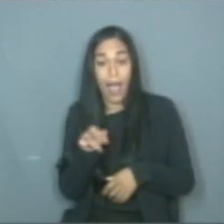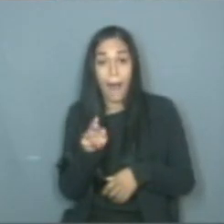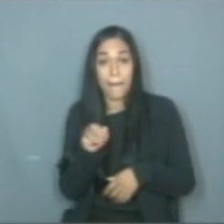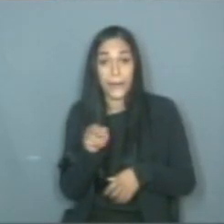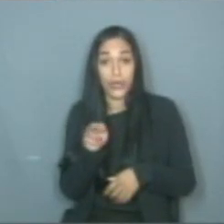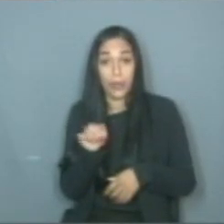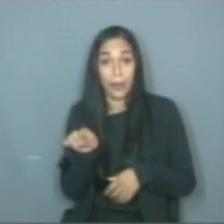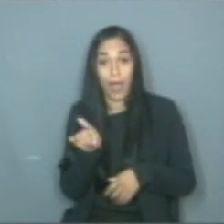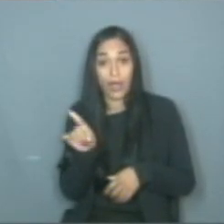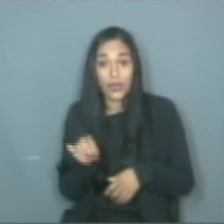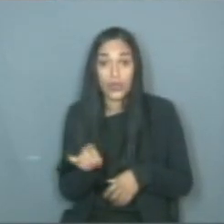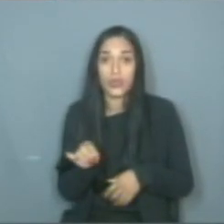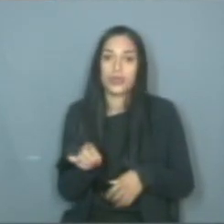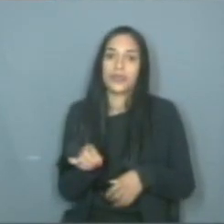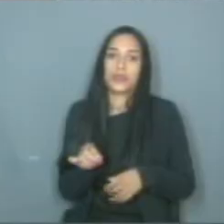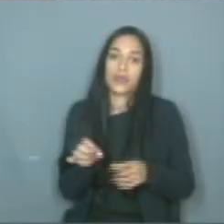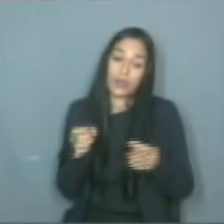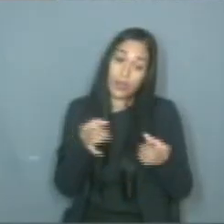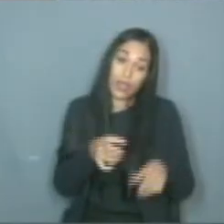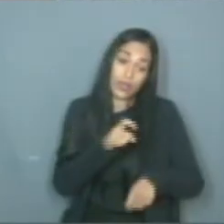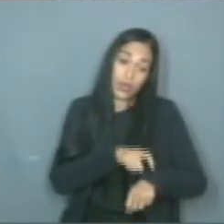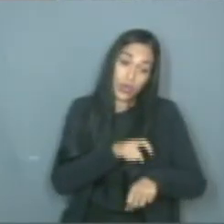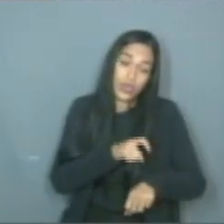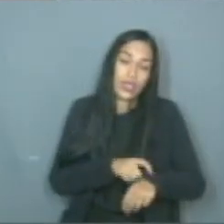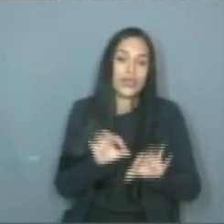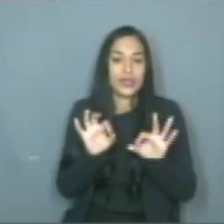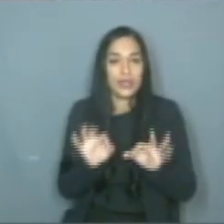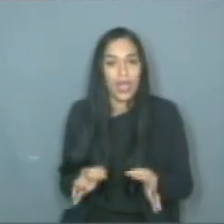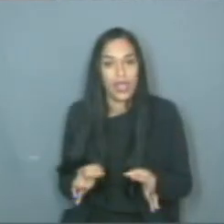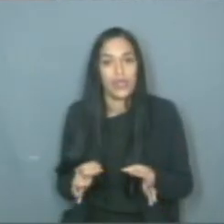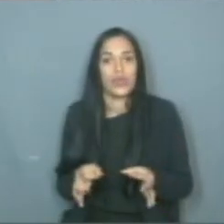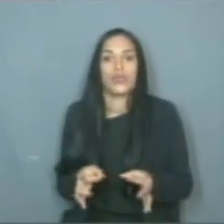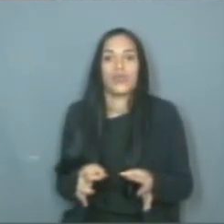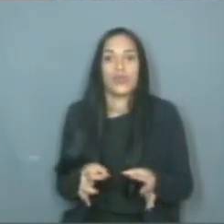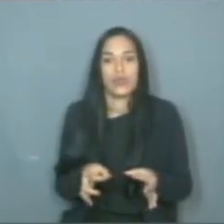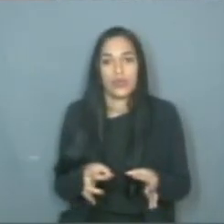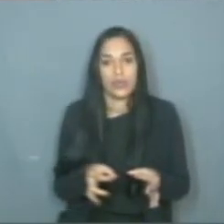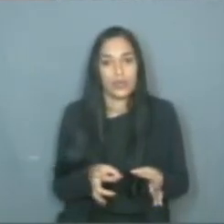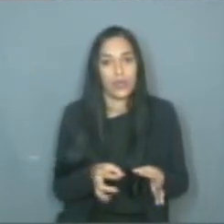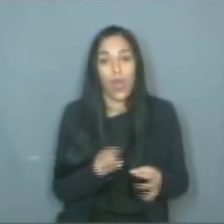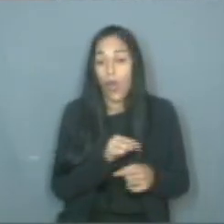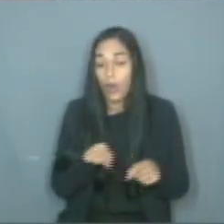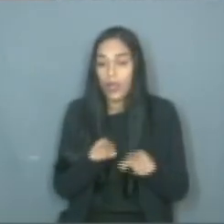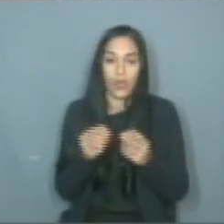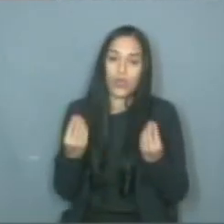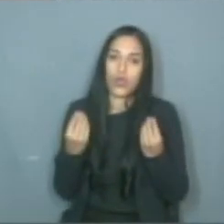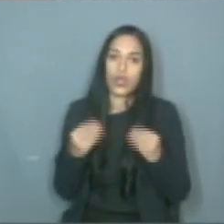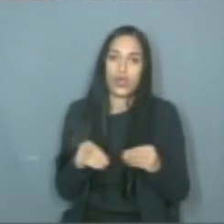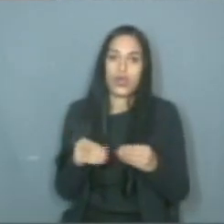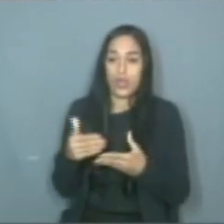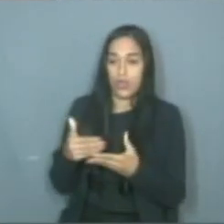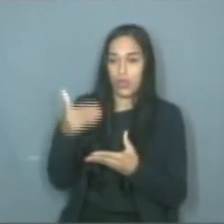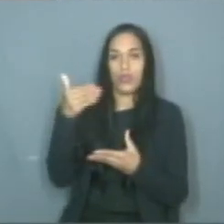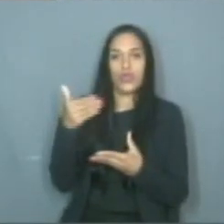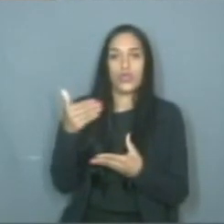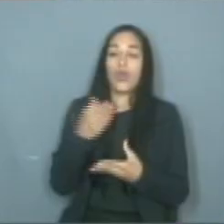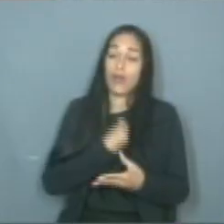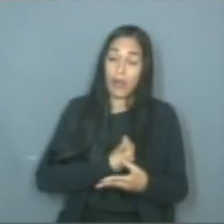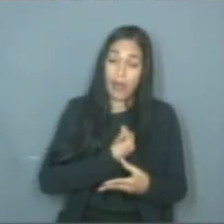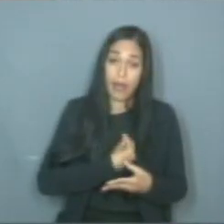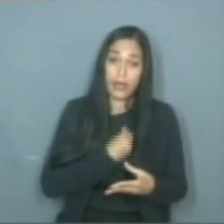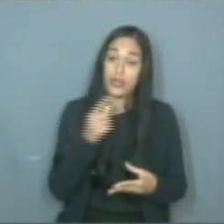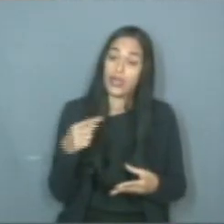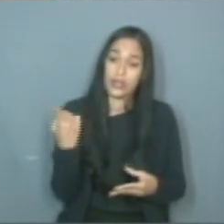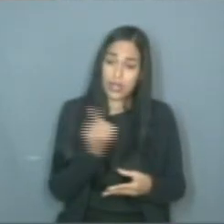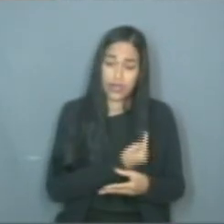ainda em destinar o lixo no horário certo, deixar lá pendurado, ou não colocar amontoado no muro. E essa é uma realidade que a gente tem